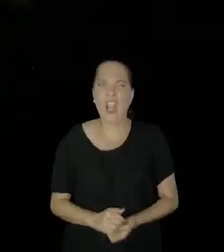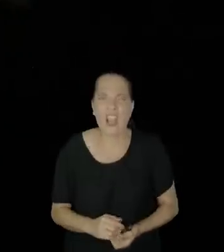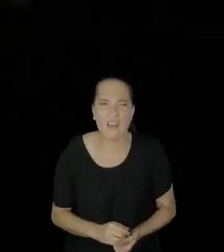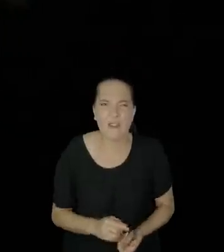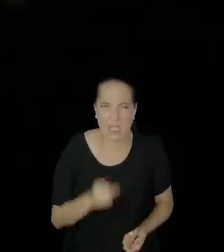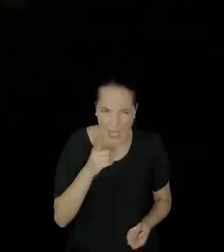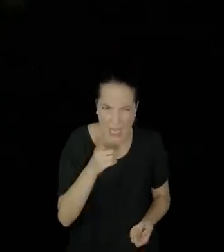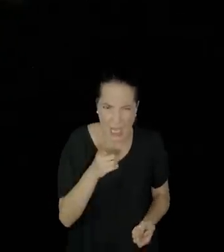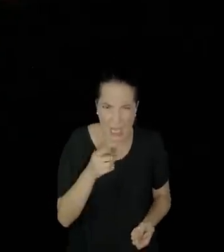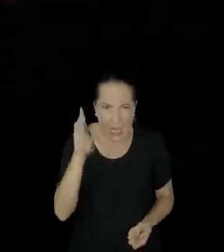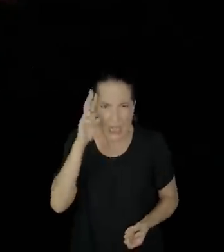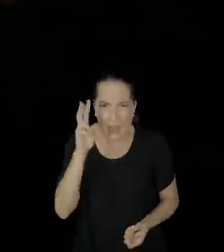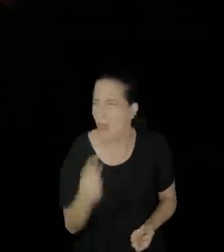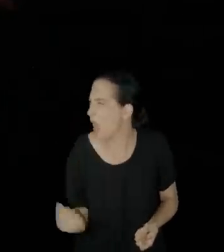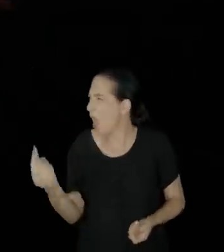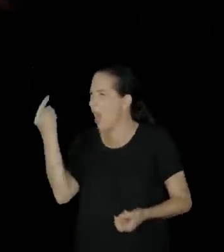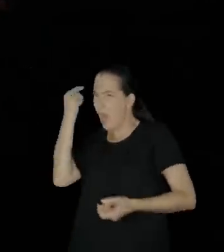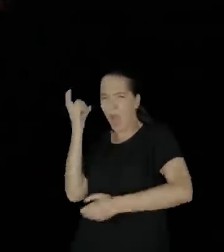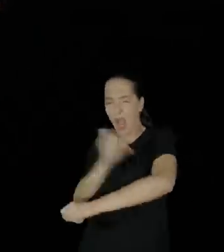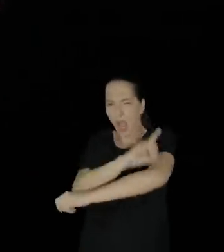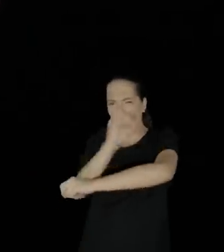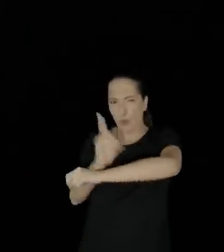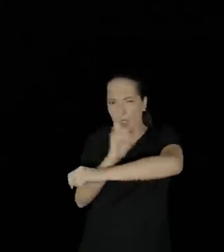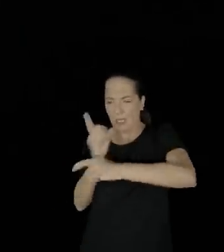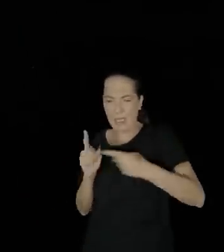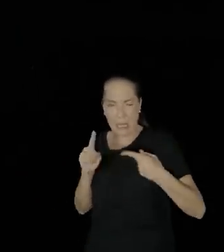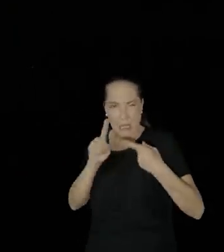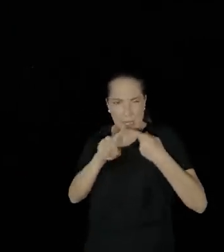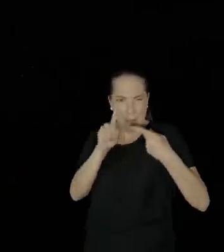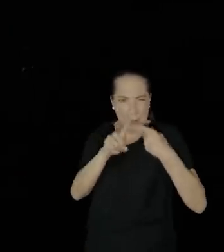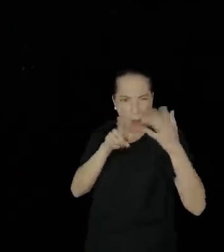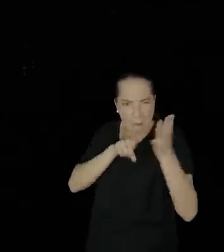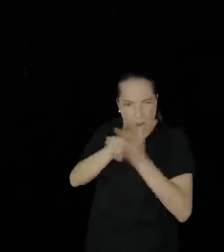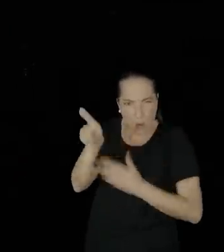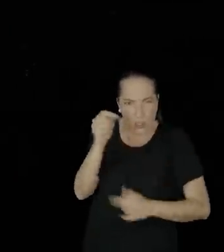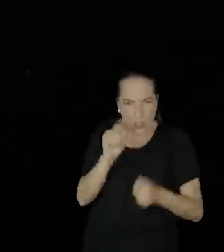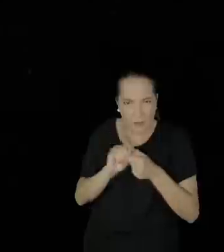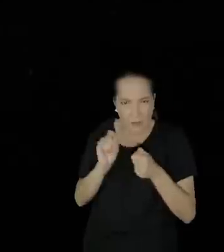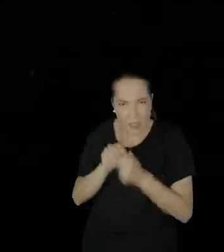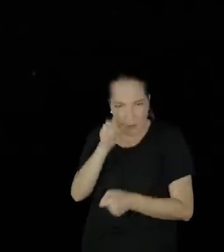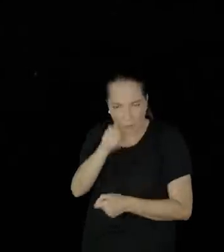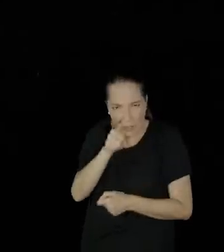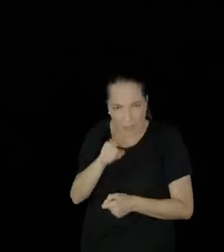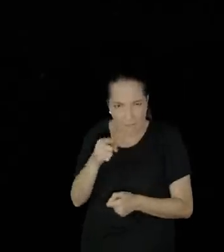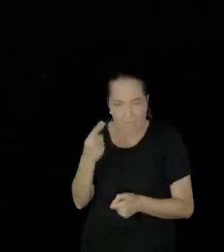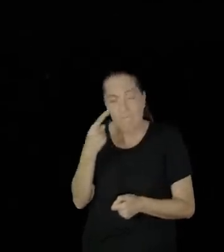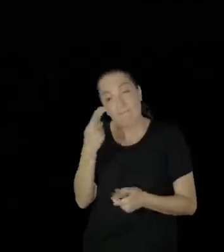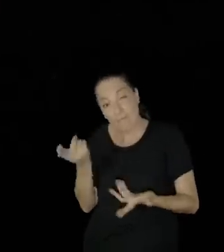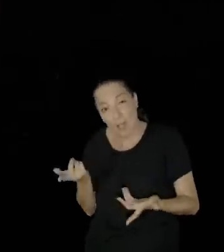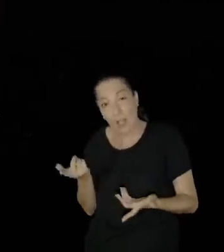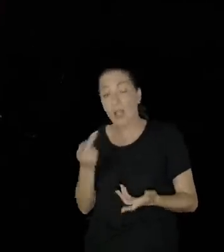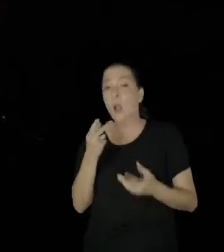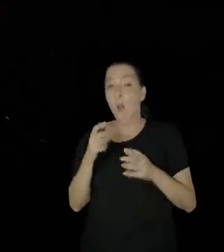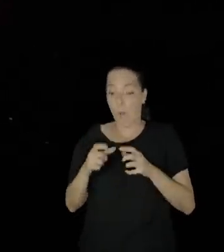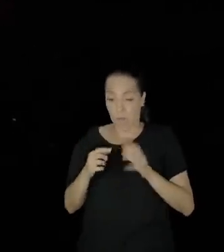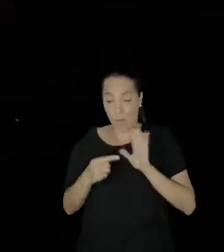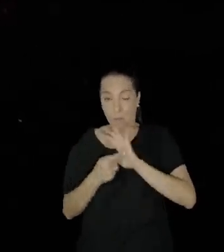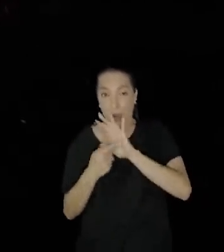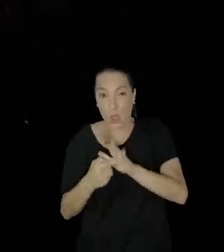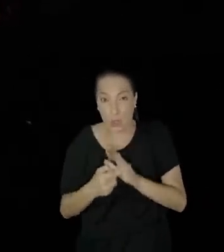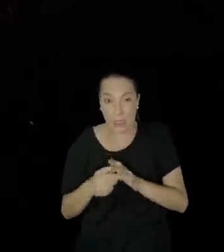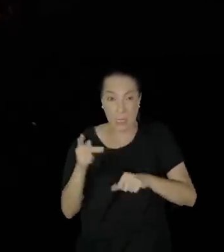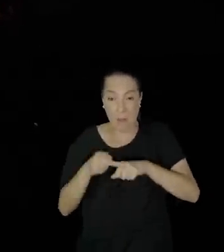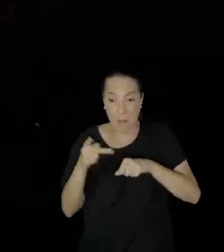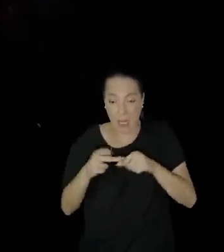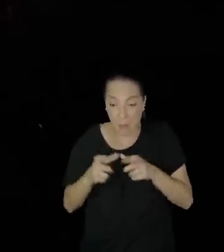Lembra-te da primeira pergunta que te fiz no deserto? Vês essa pedra nesse árido